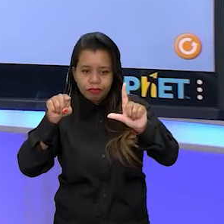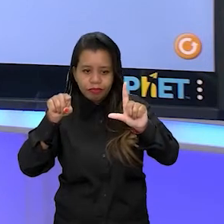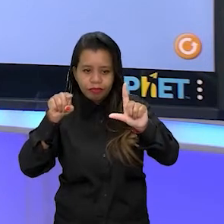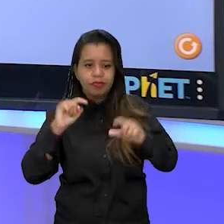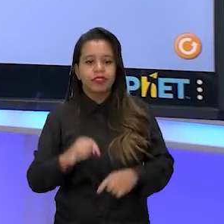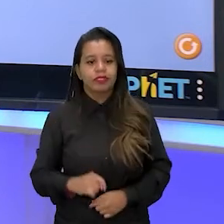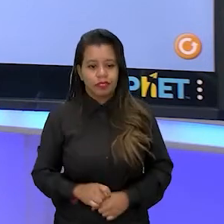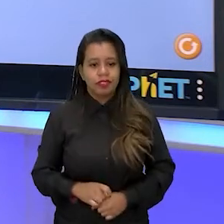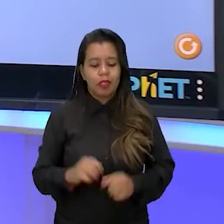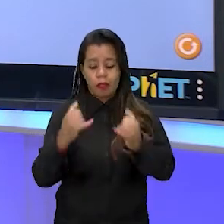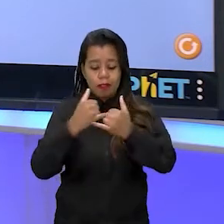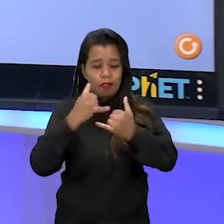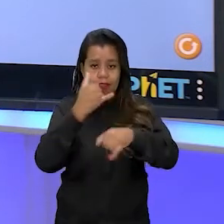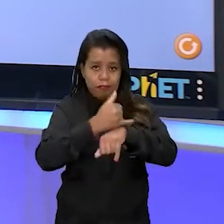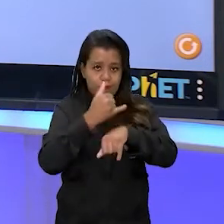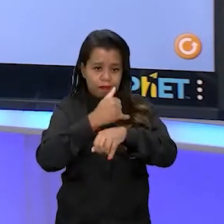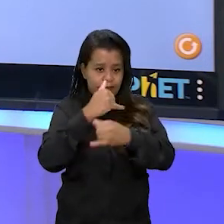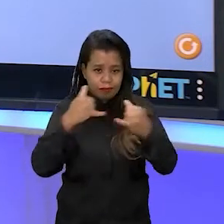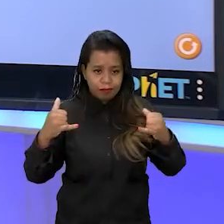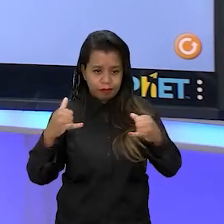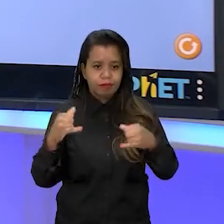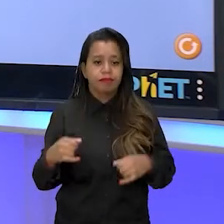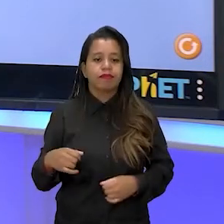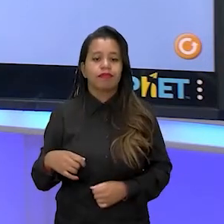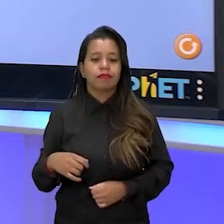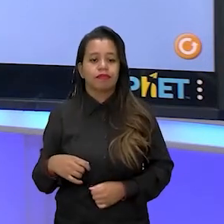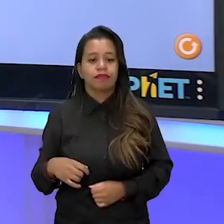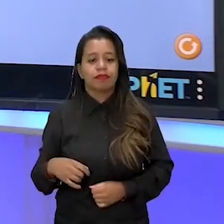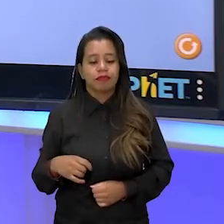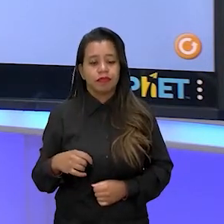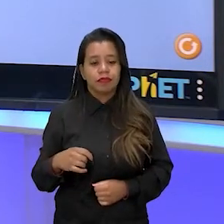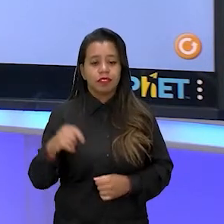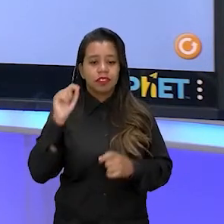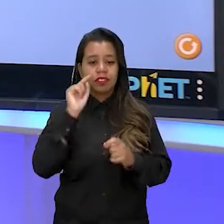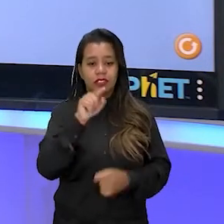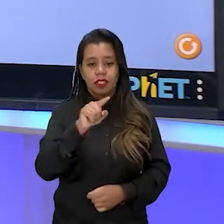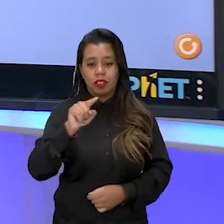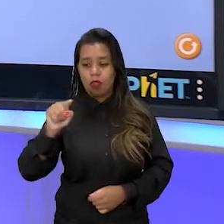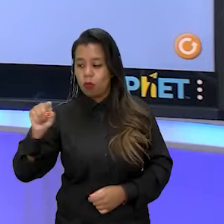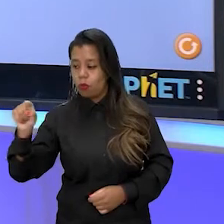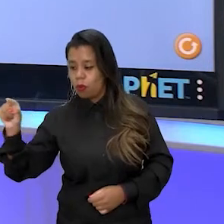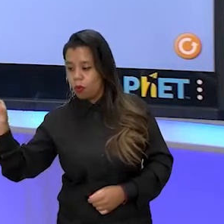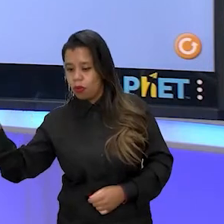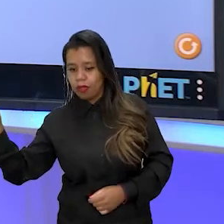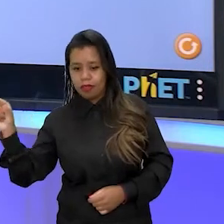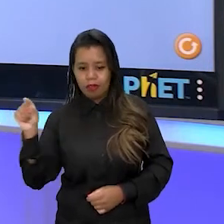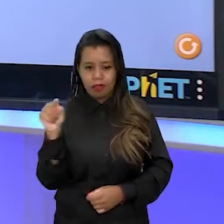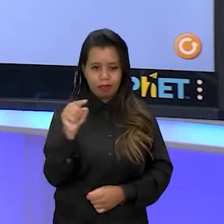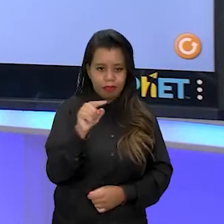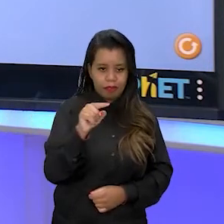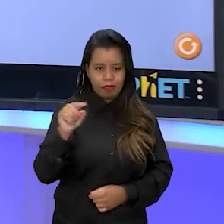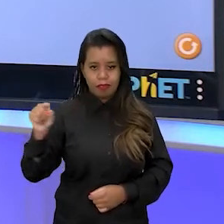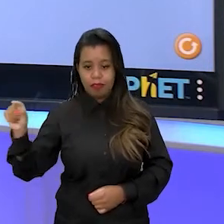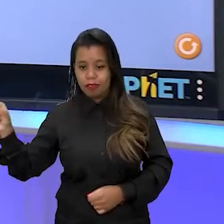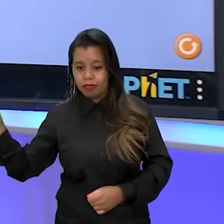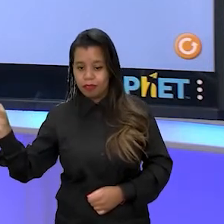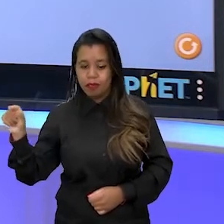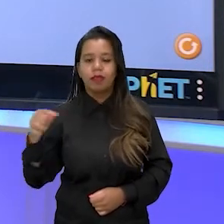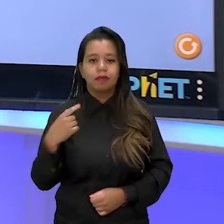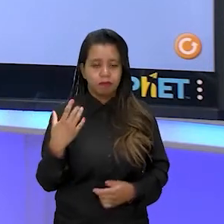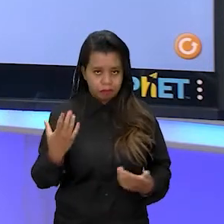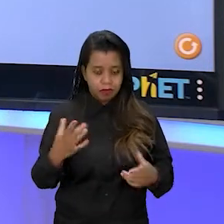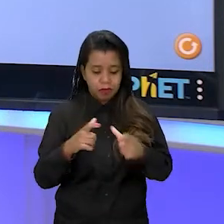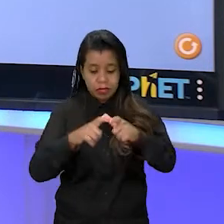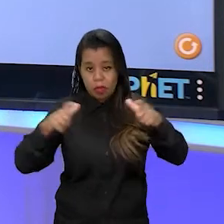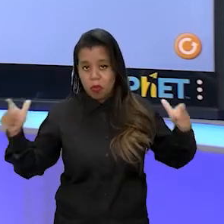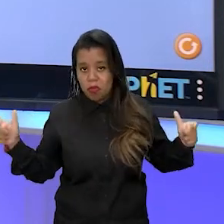fio. Tá certo? O que eu vou fazer? Se você quiser aumentar, ó, você clica na borda e arrasta, aumenta esse tamanho de fio, tá certo?